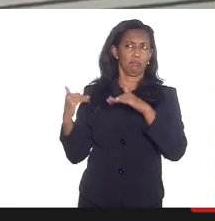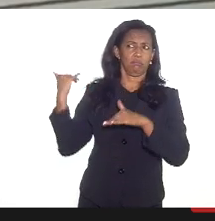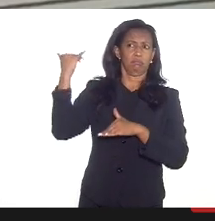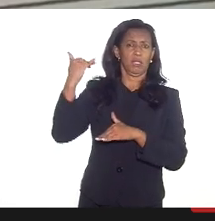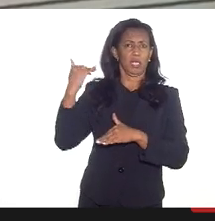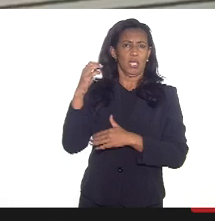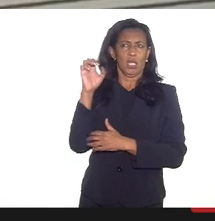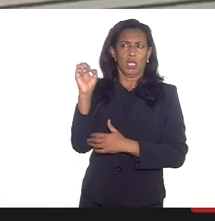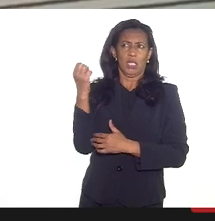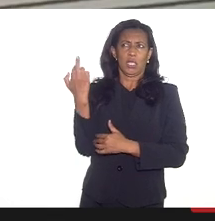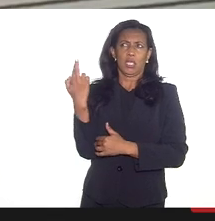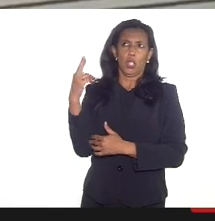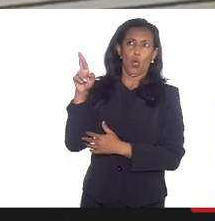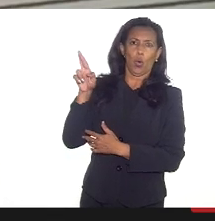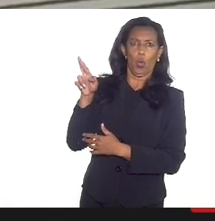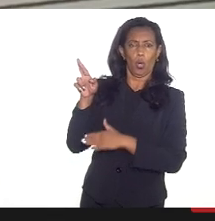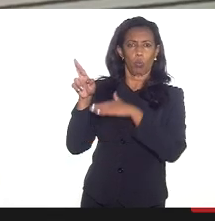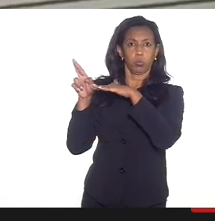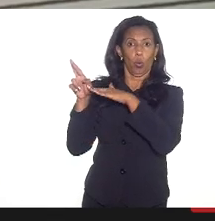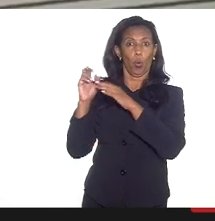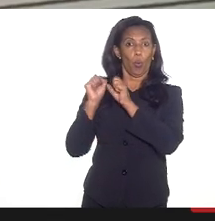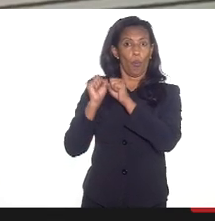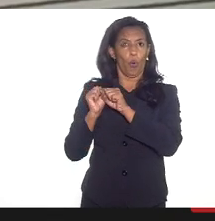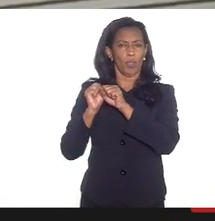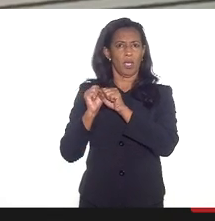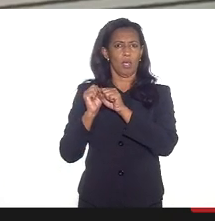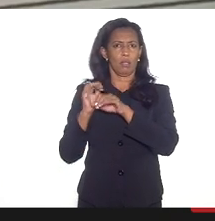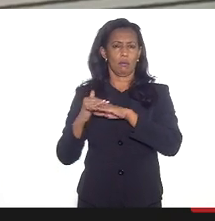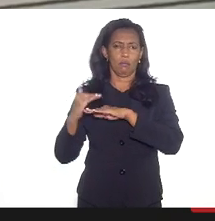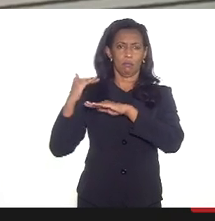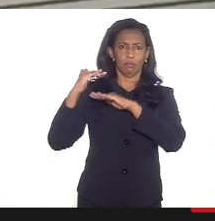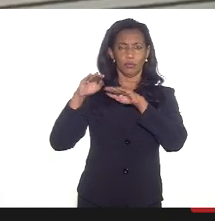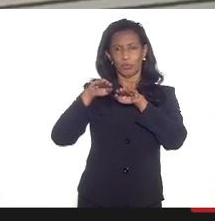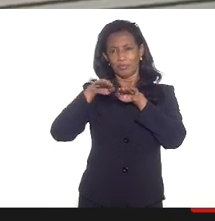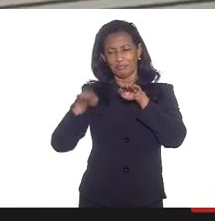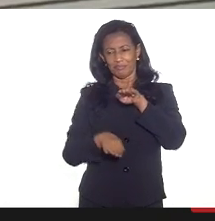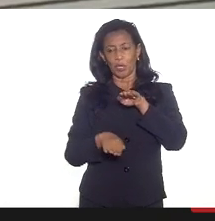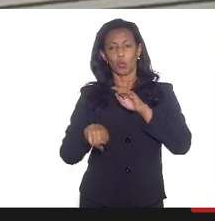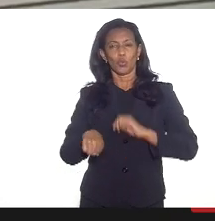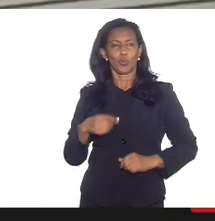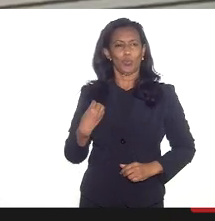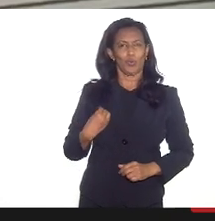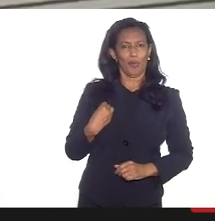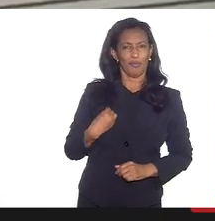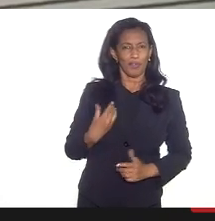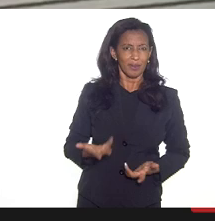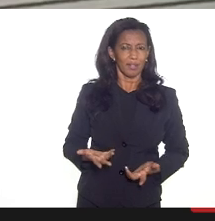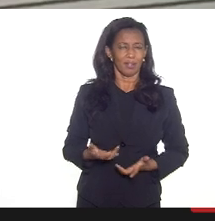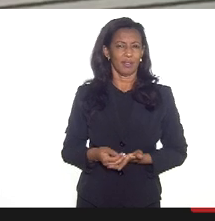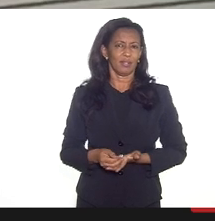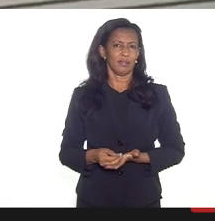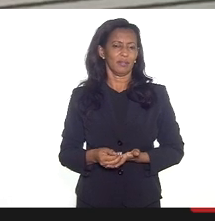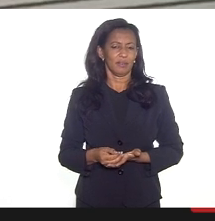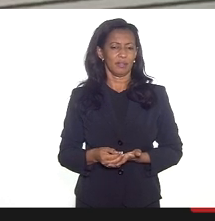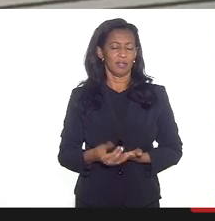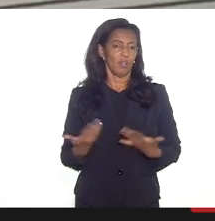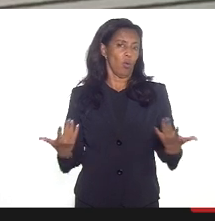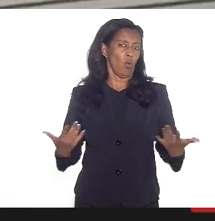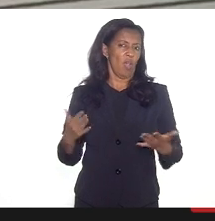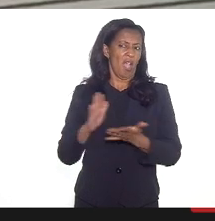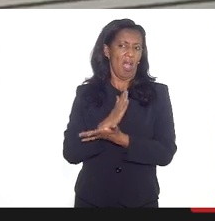sendo o tendo poder sobre ela, né? Sobre sua vida, inclusive, né? Porque alguns se acham no